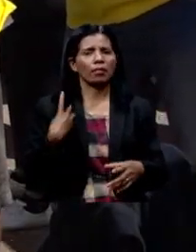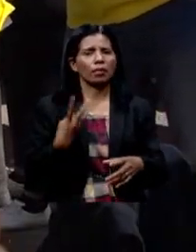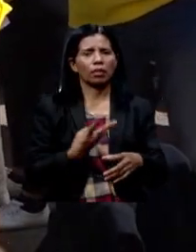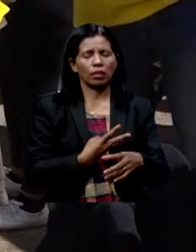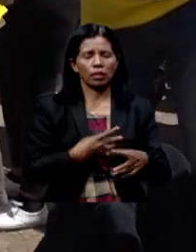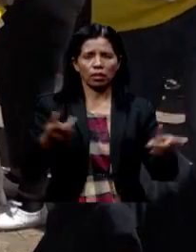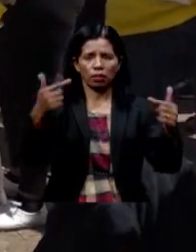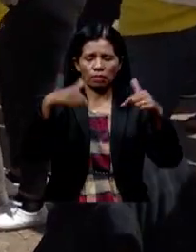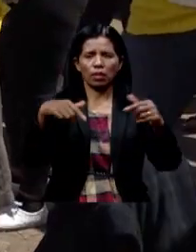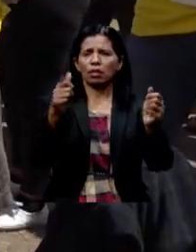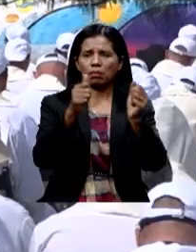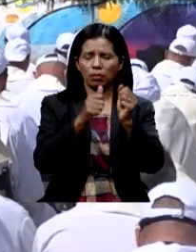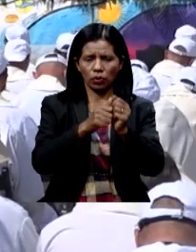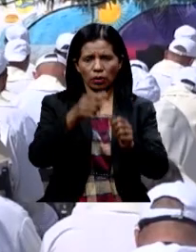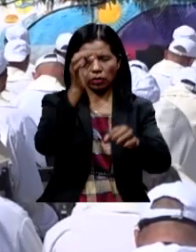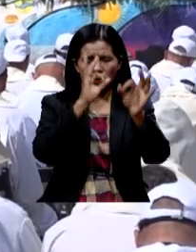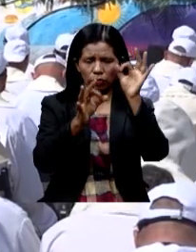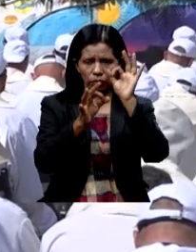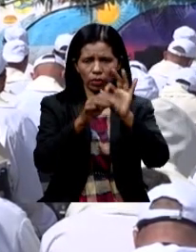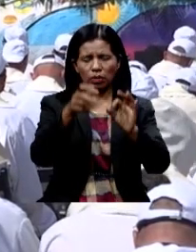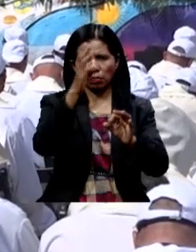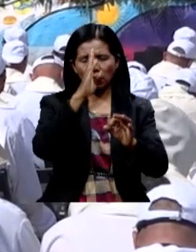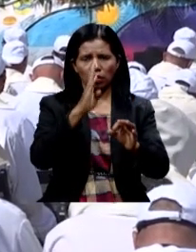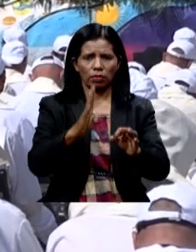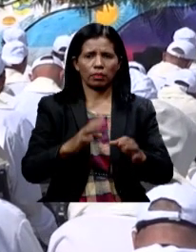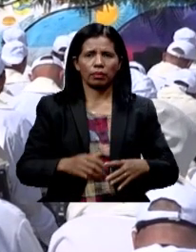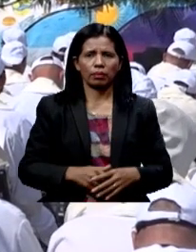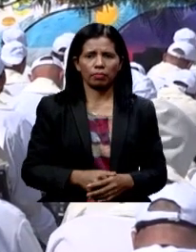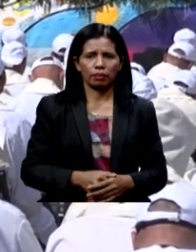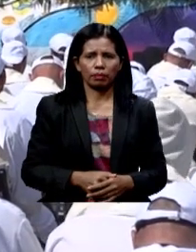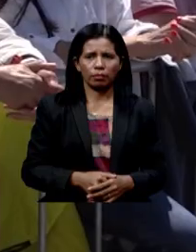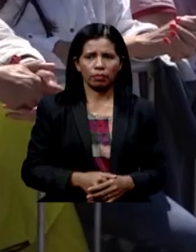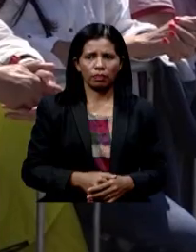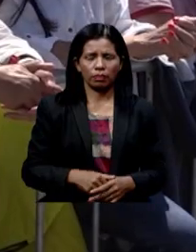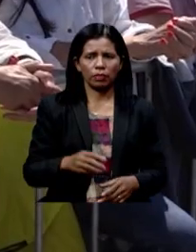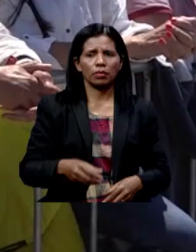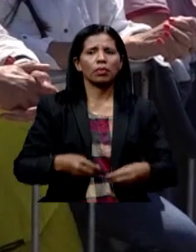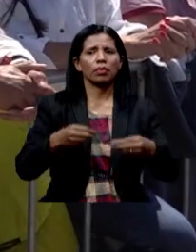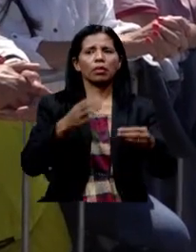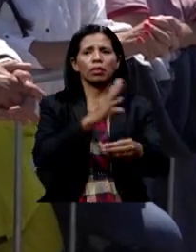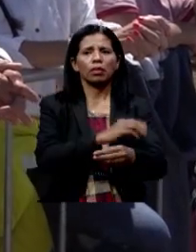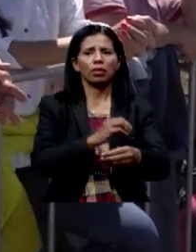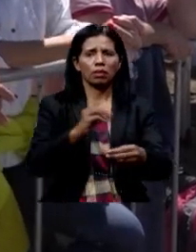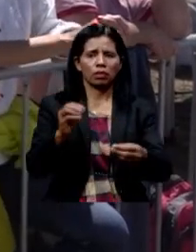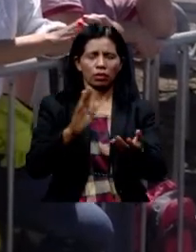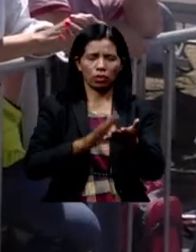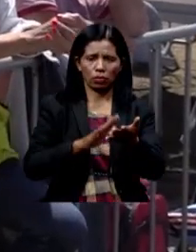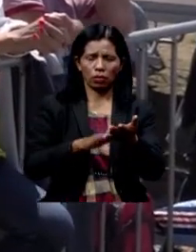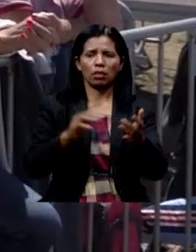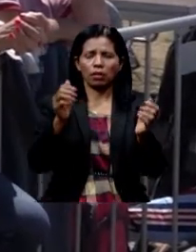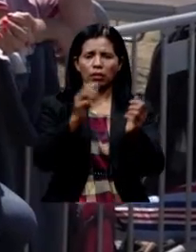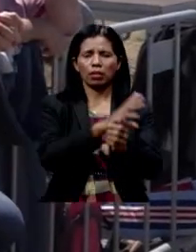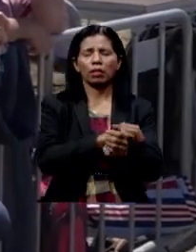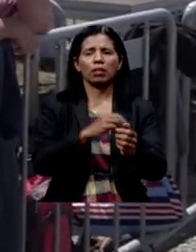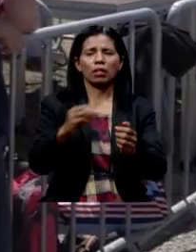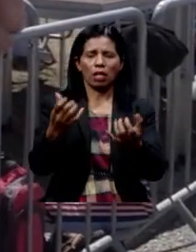nós que escolhemos a fé e as suas implicações. Foi Deus que nos escolheu a nós, e